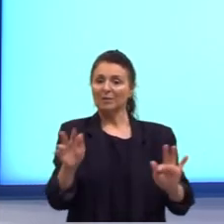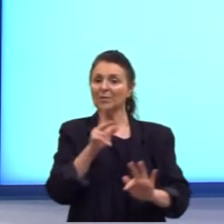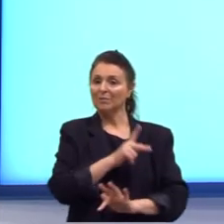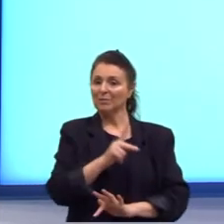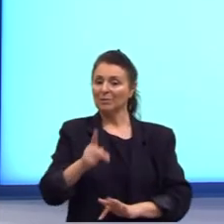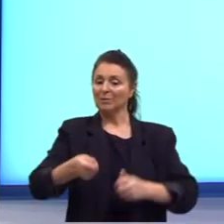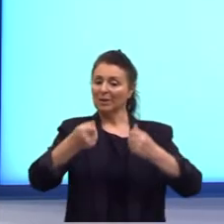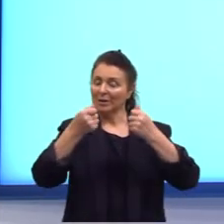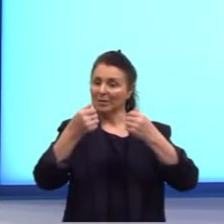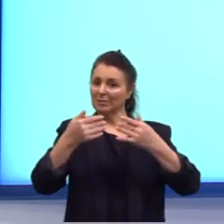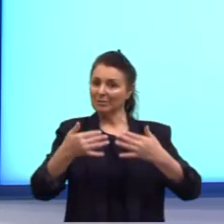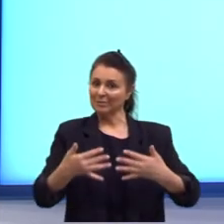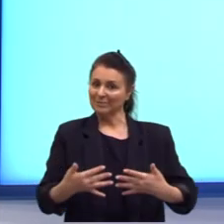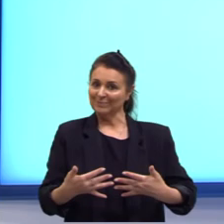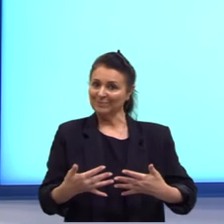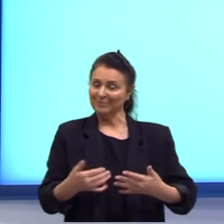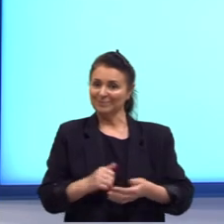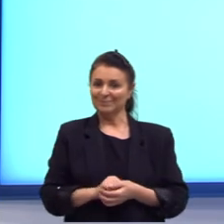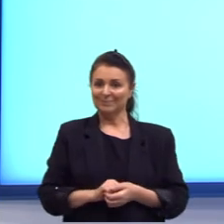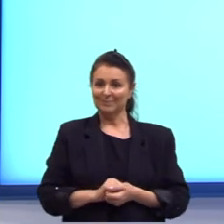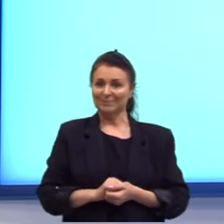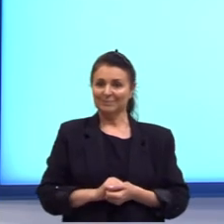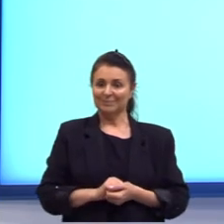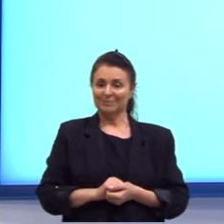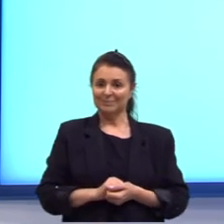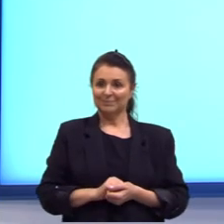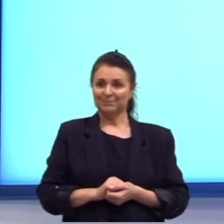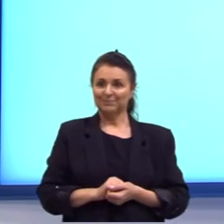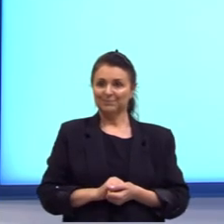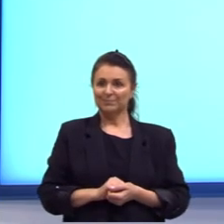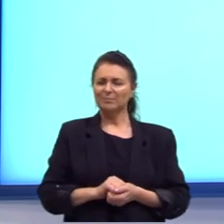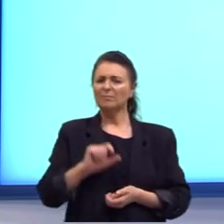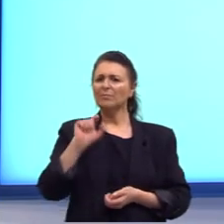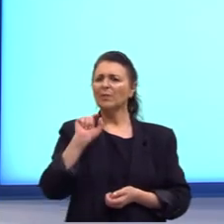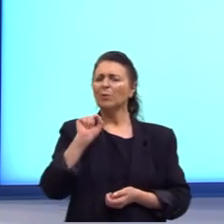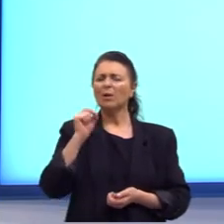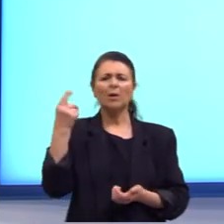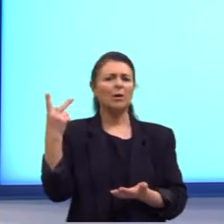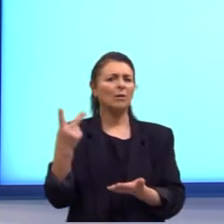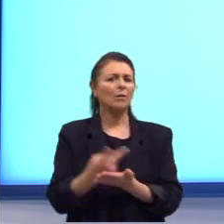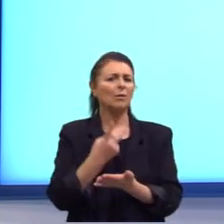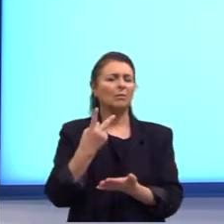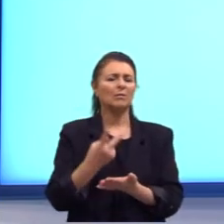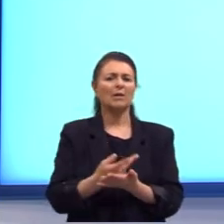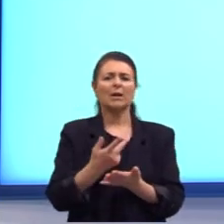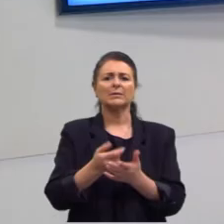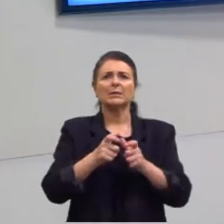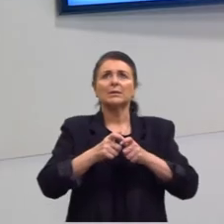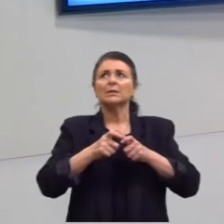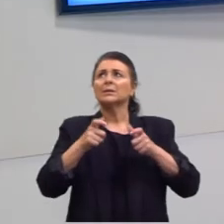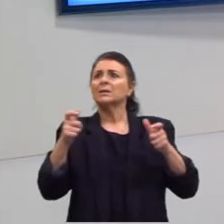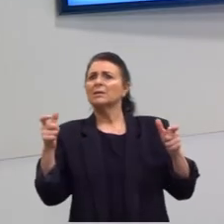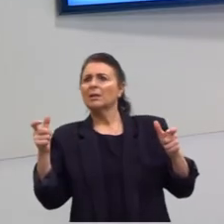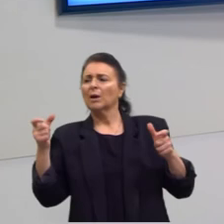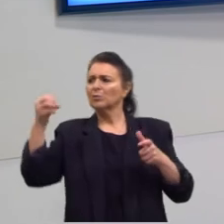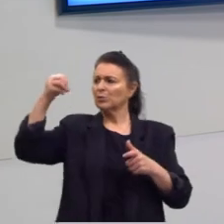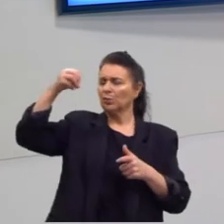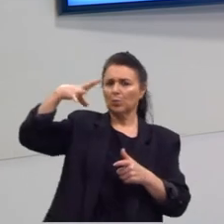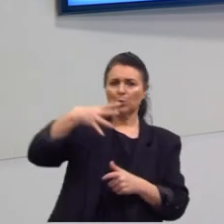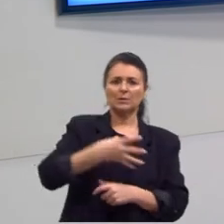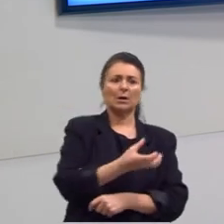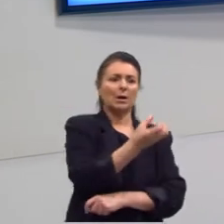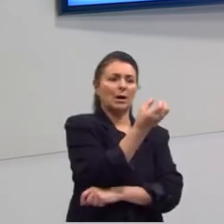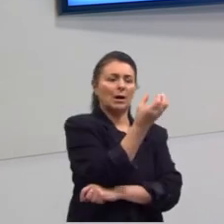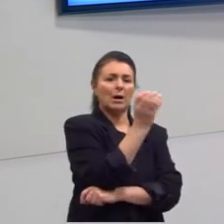viu Ah tá bom então o que acontece né a isso intensidade da Luz de cada